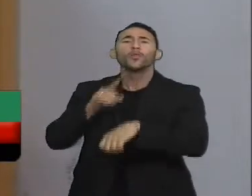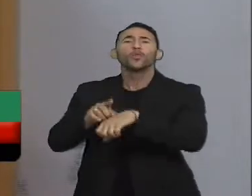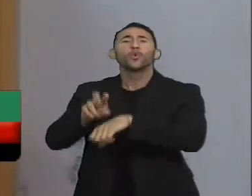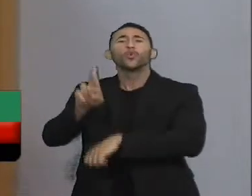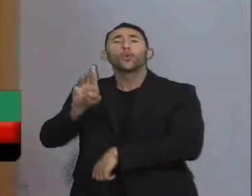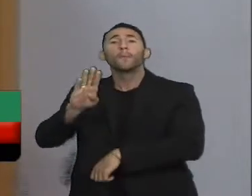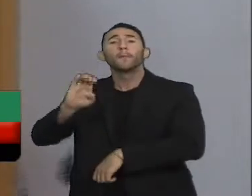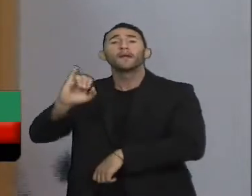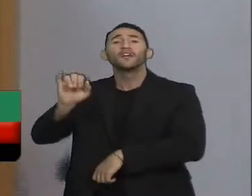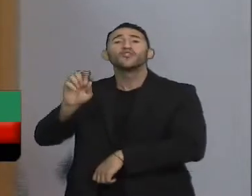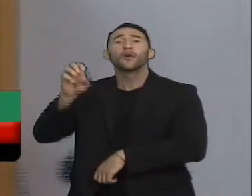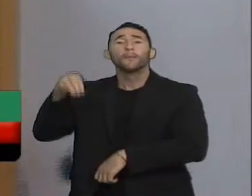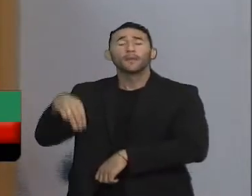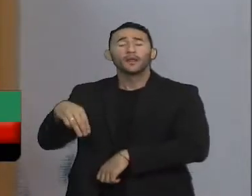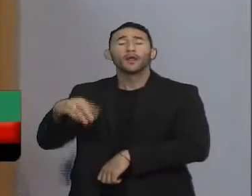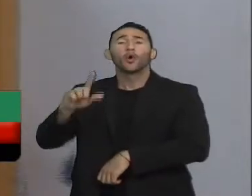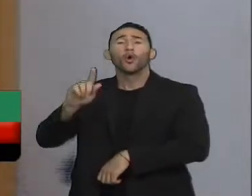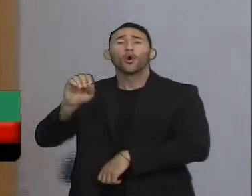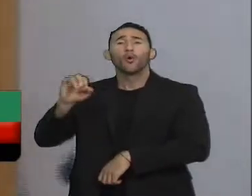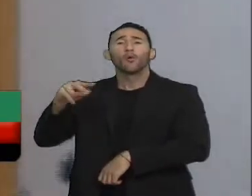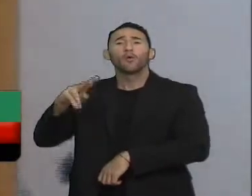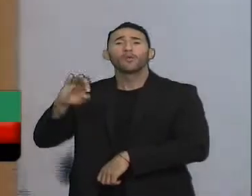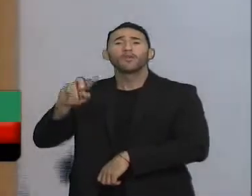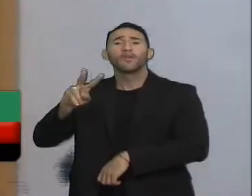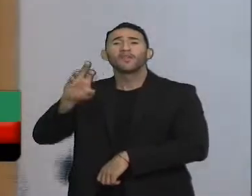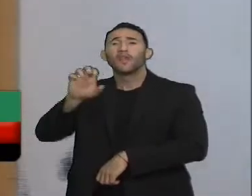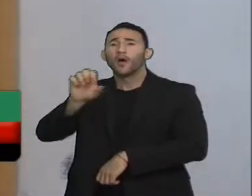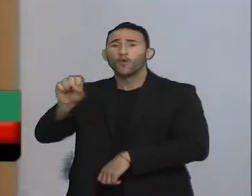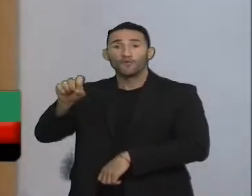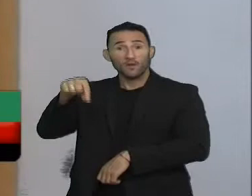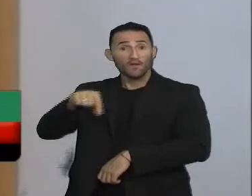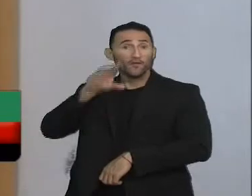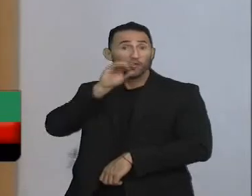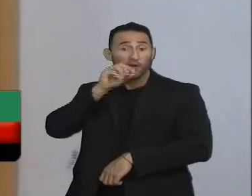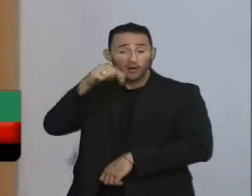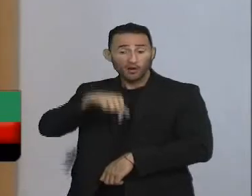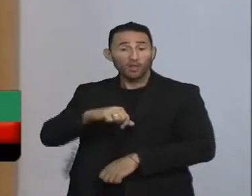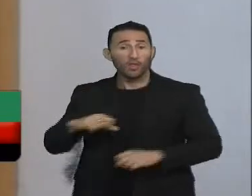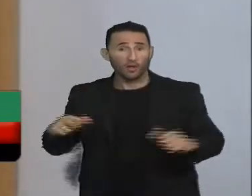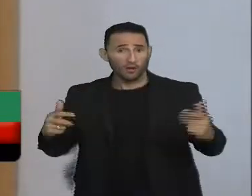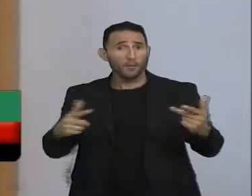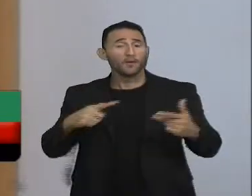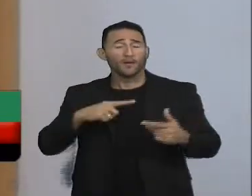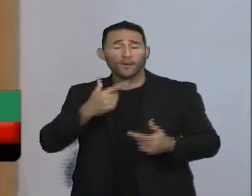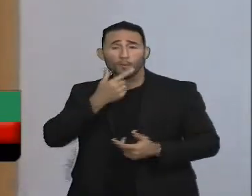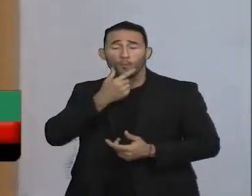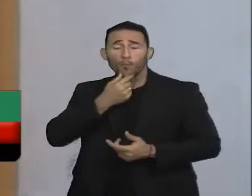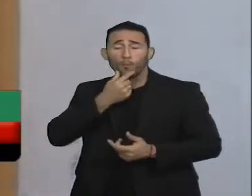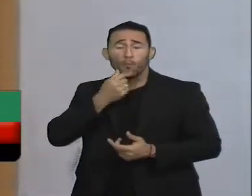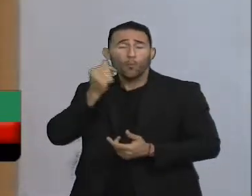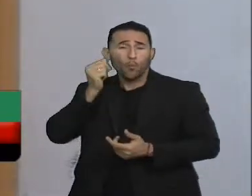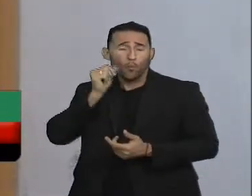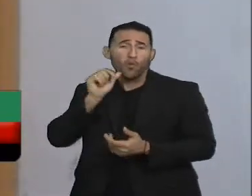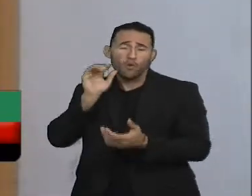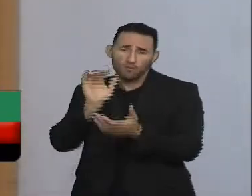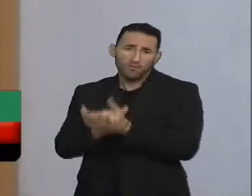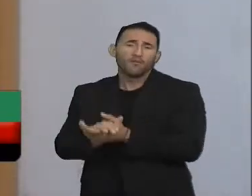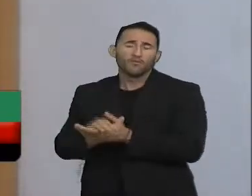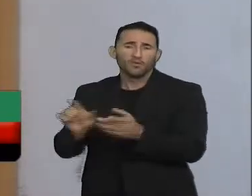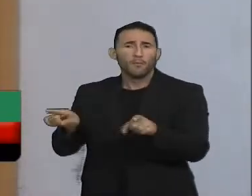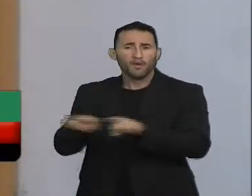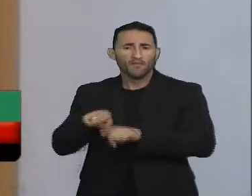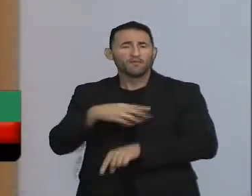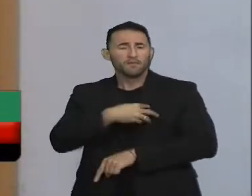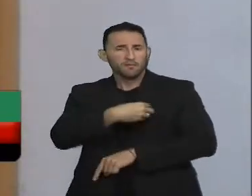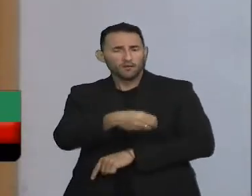Dr. Benjamin Gonçalves Ramos Júnior, que é um dos servidores dessa casa, estava acompanhado da sua esposa, Mara, e também do casal de filhos.